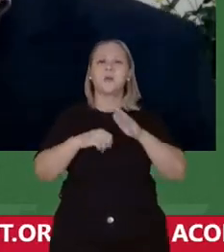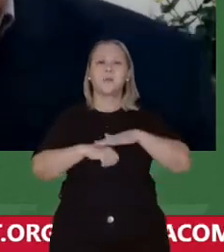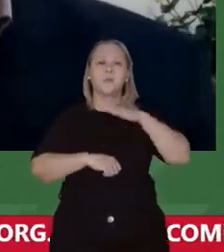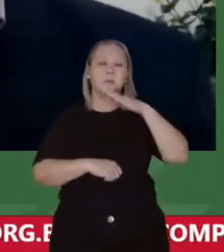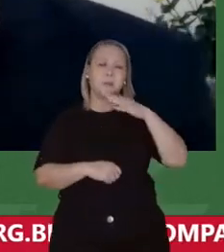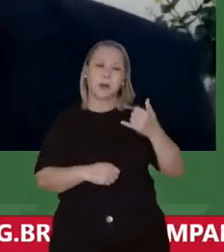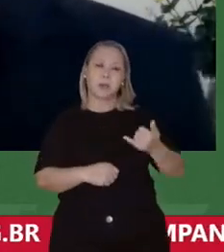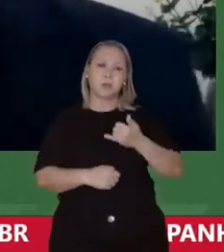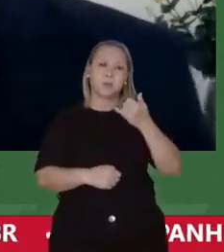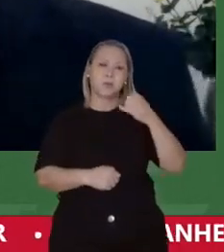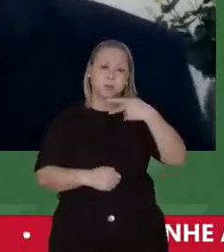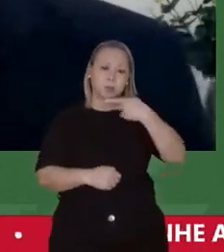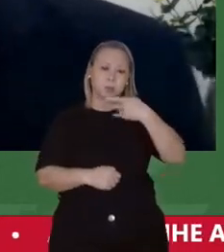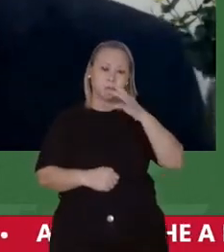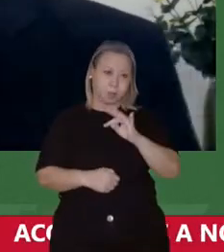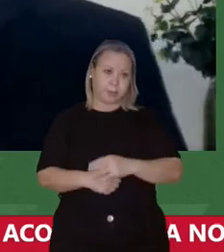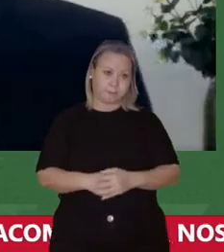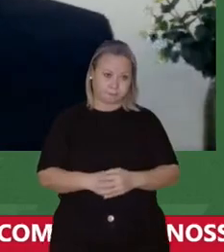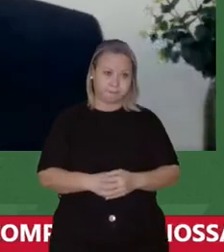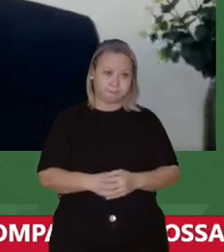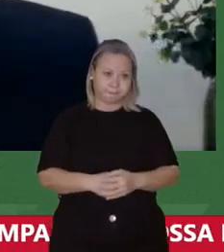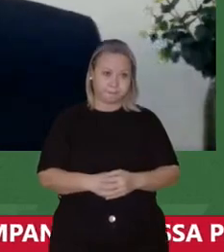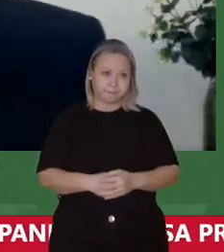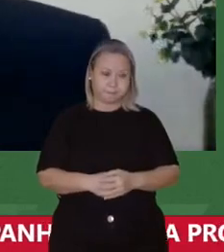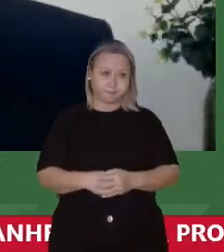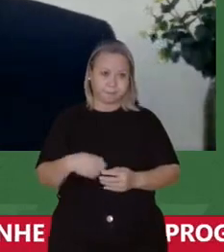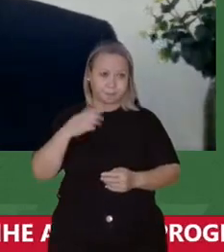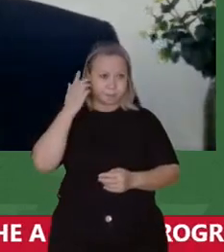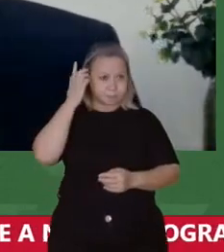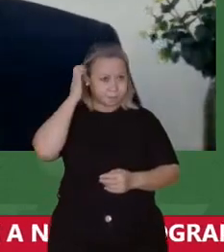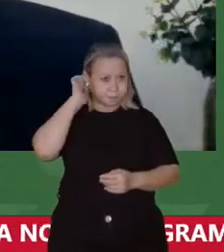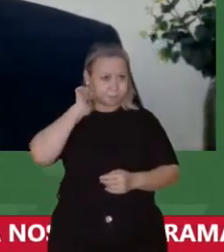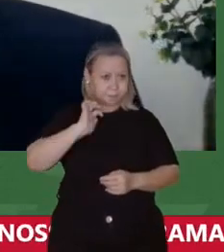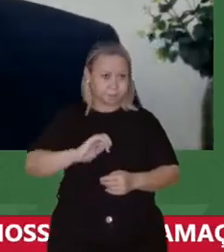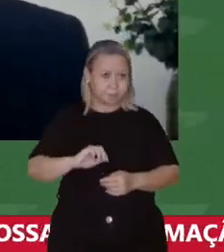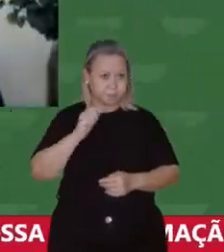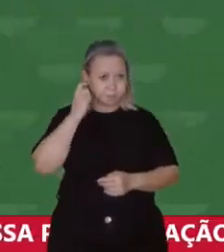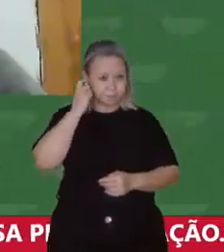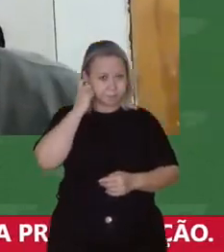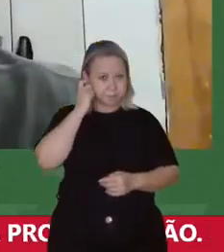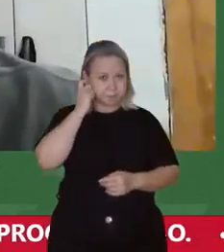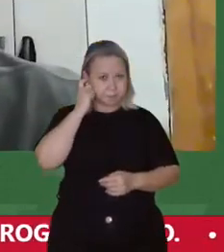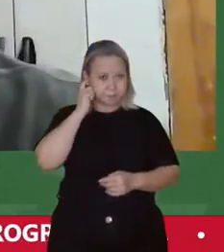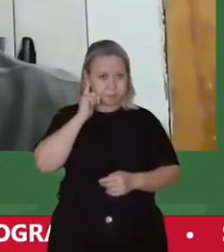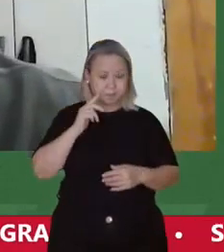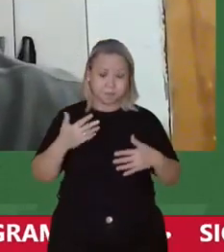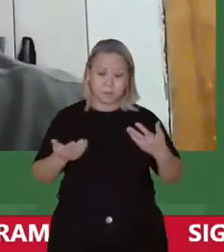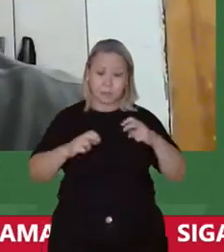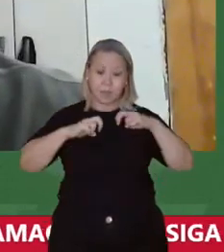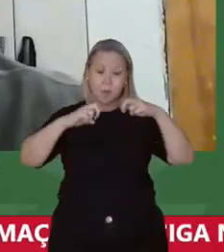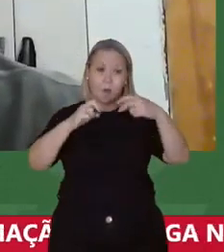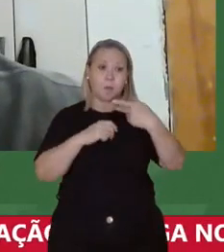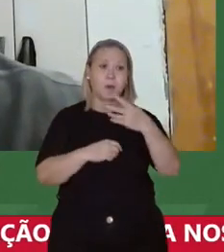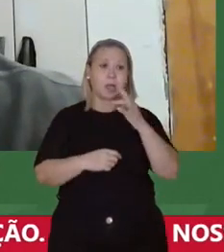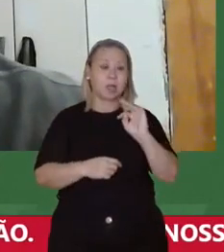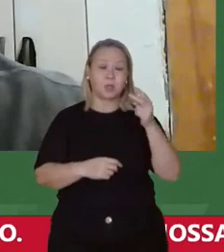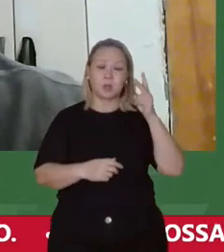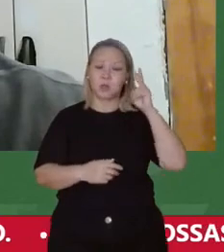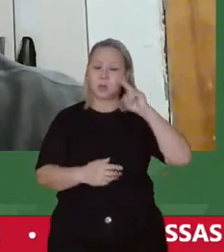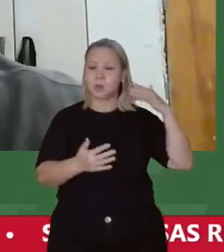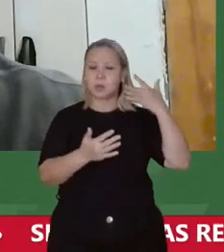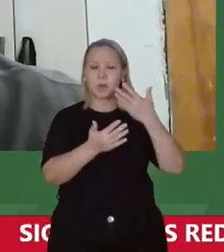bancada ou dos nossos governos nesses últimos anos. Olha, Reginaldo, assim, a bancada do PT,